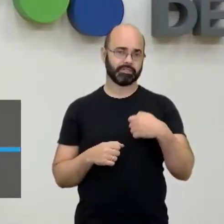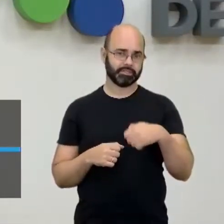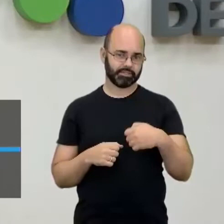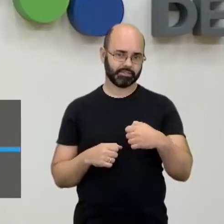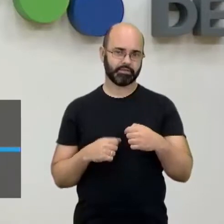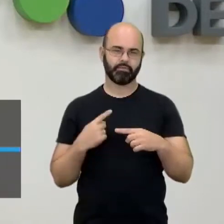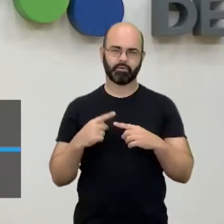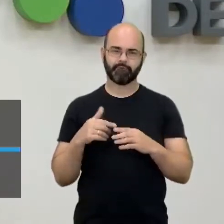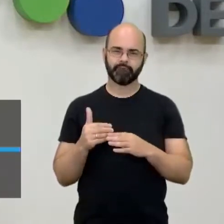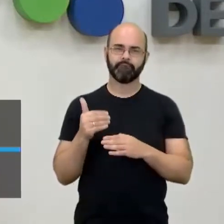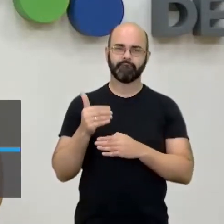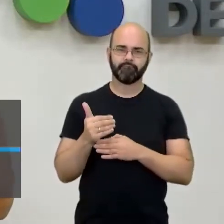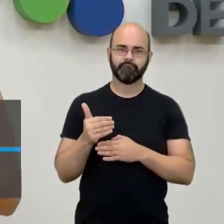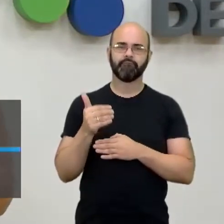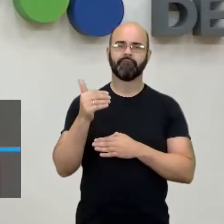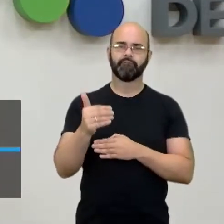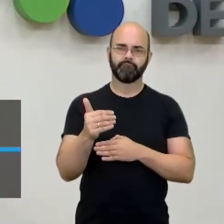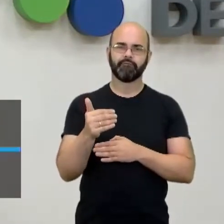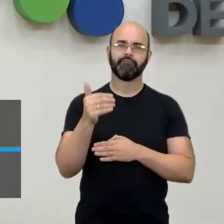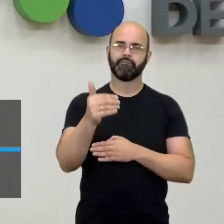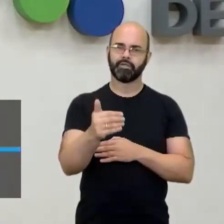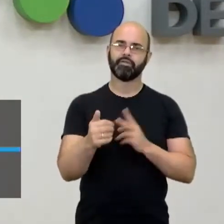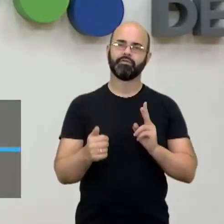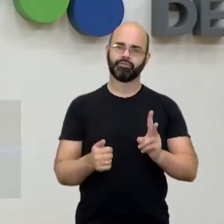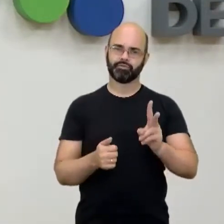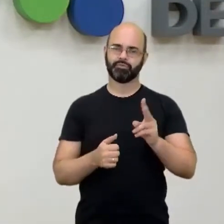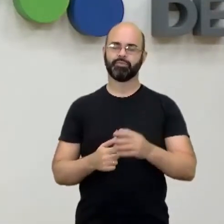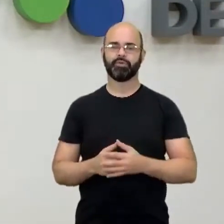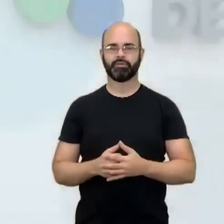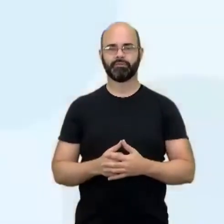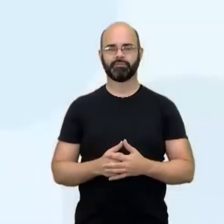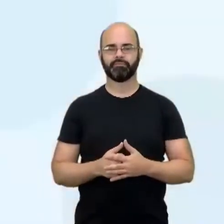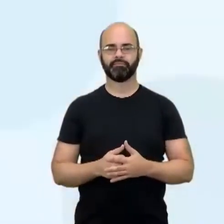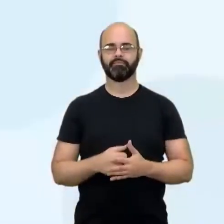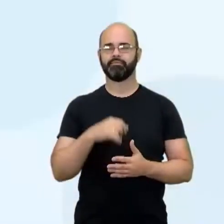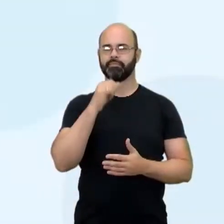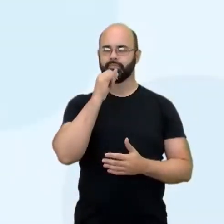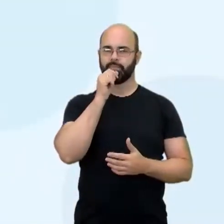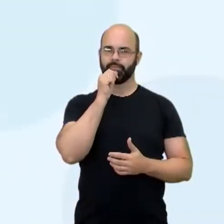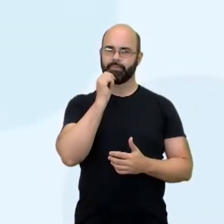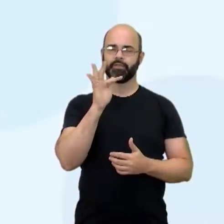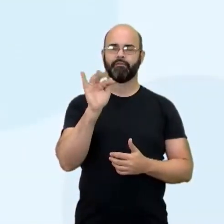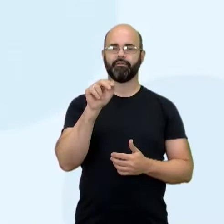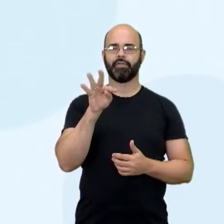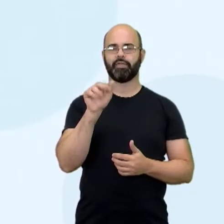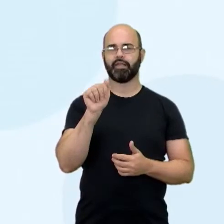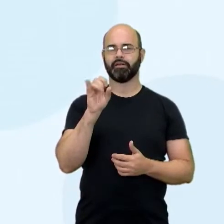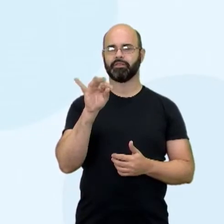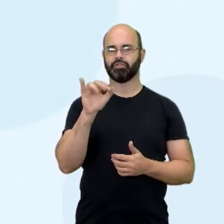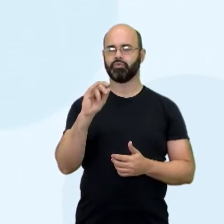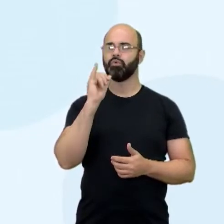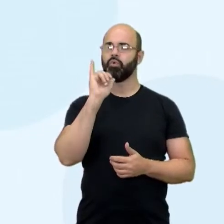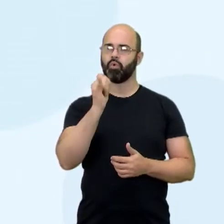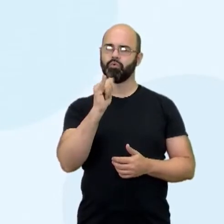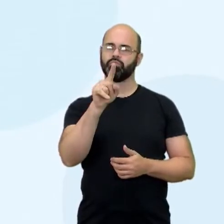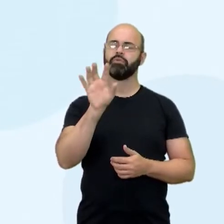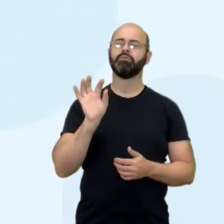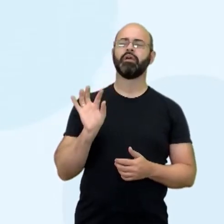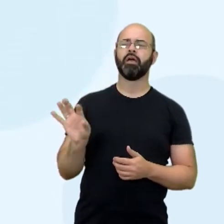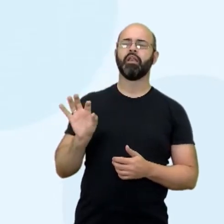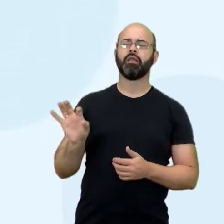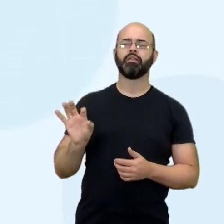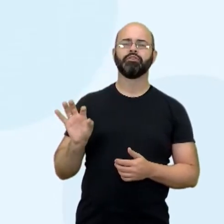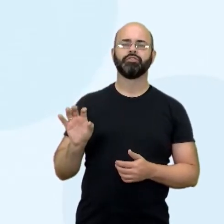vou avançar um pouquinho hoje. Então, qual a característica de um conto fantástico? Anota aí. Qual a característica?